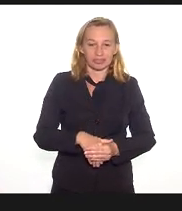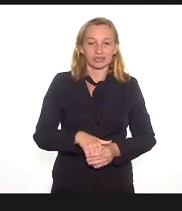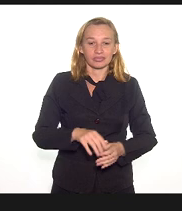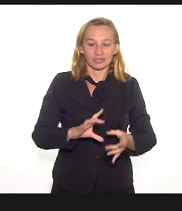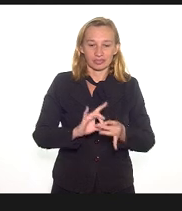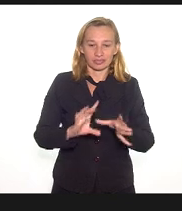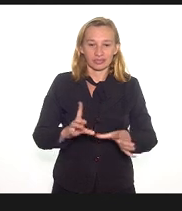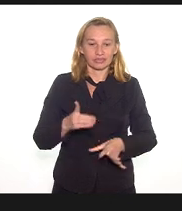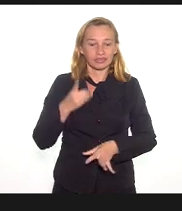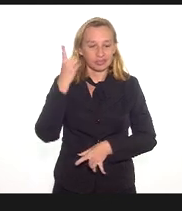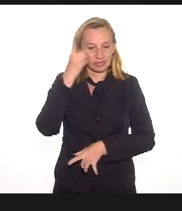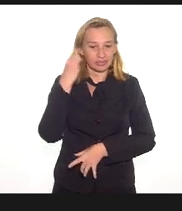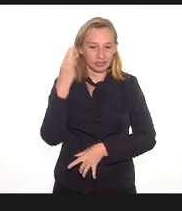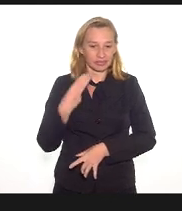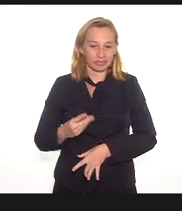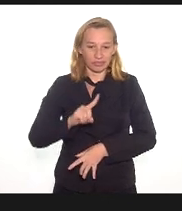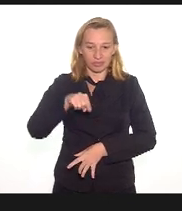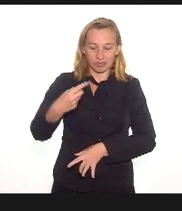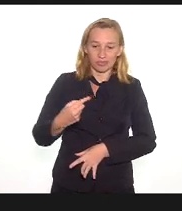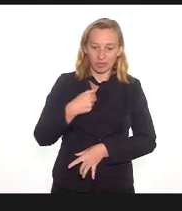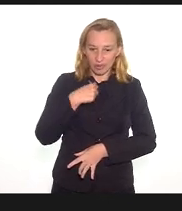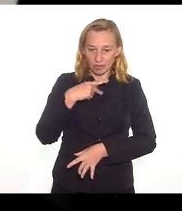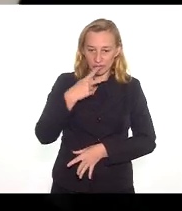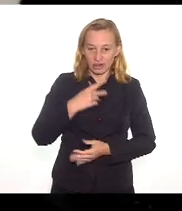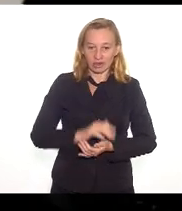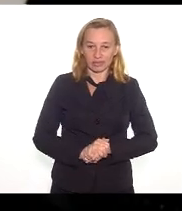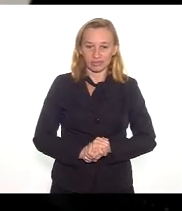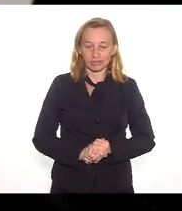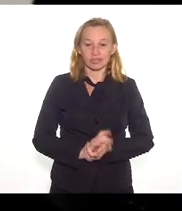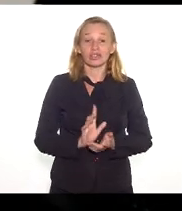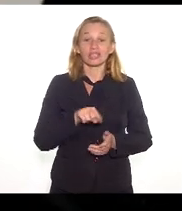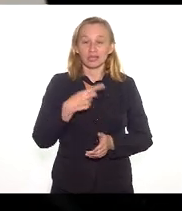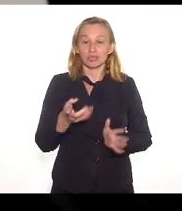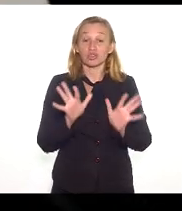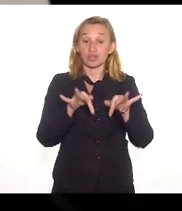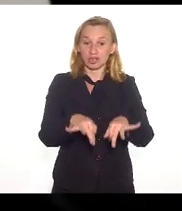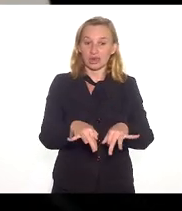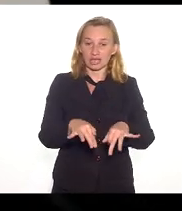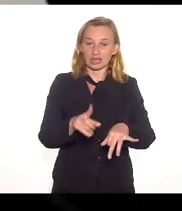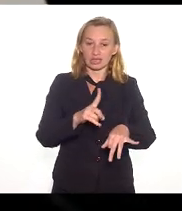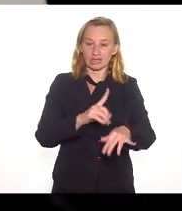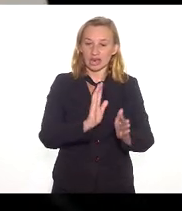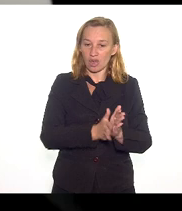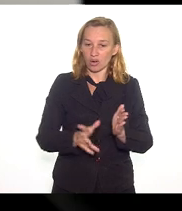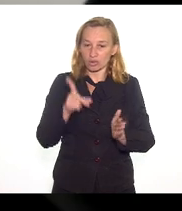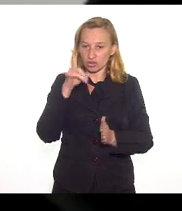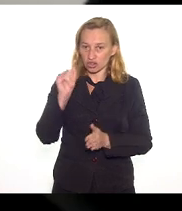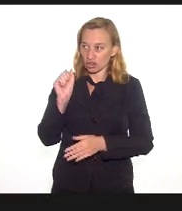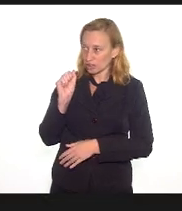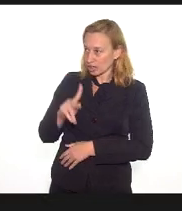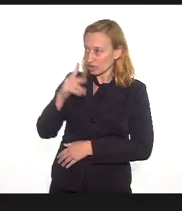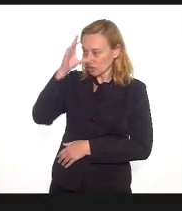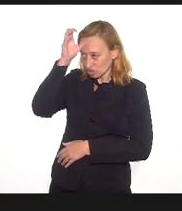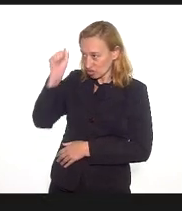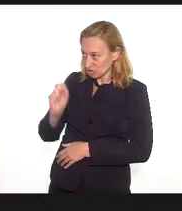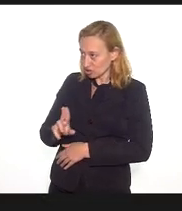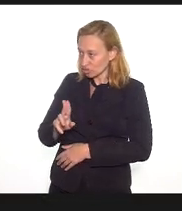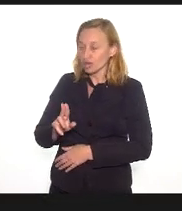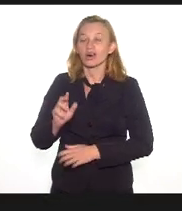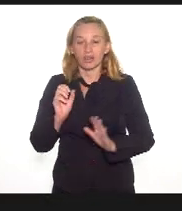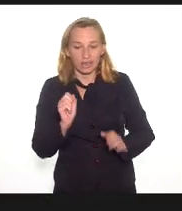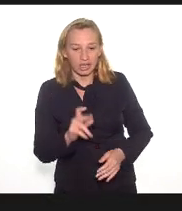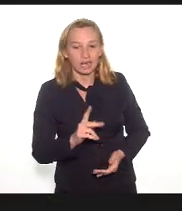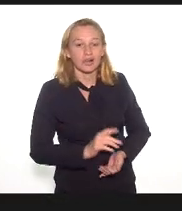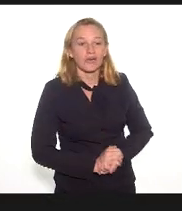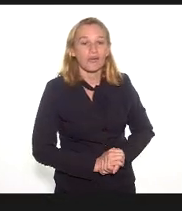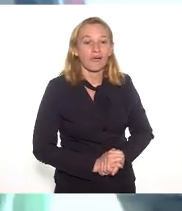falar, depois eu falo. Muito obrigada. Então, depois encerra a ordem do dia, tá, tia? Tá. Okay.